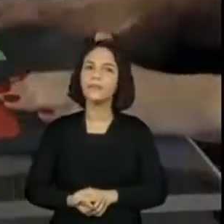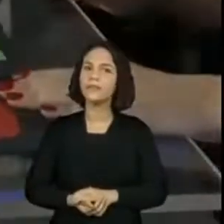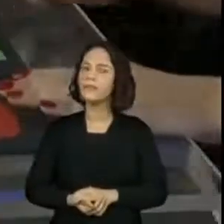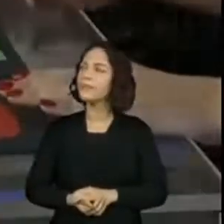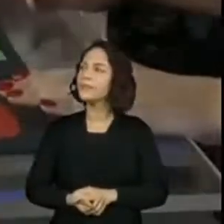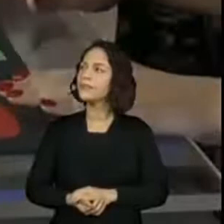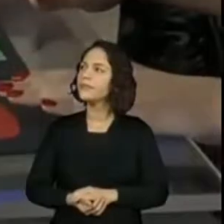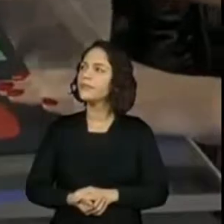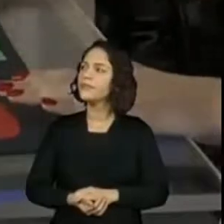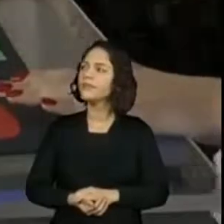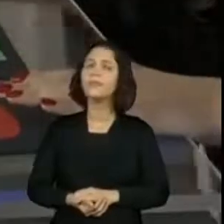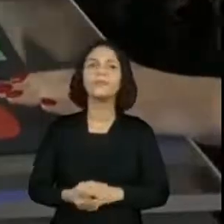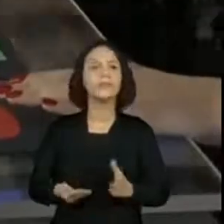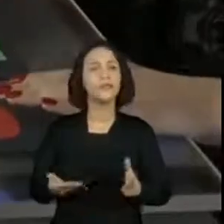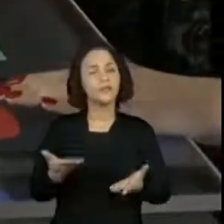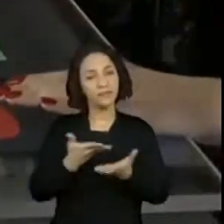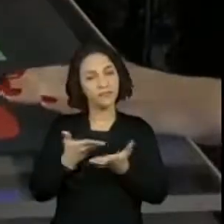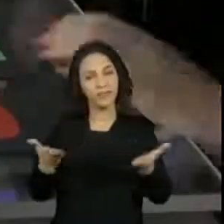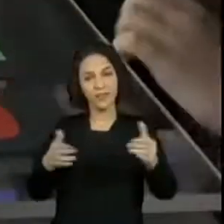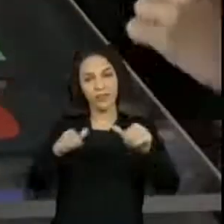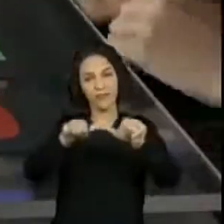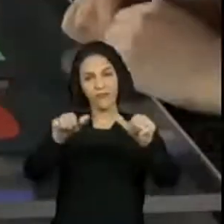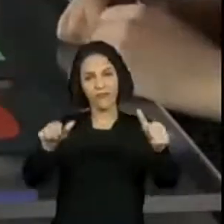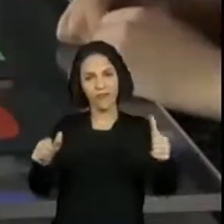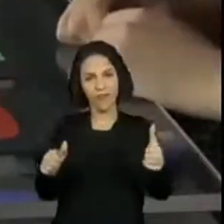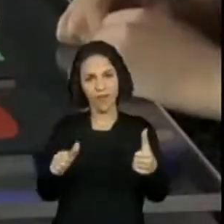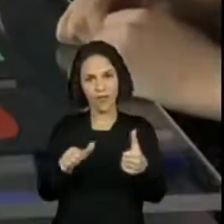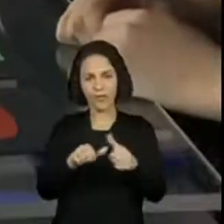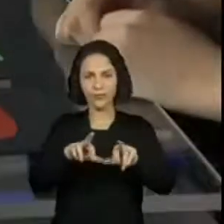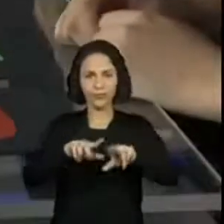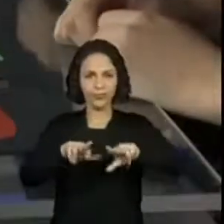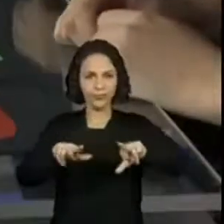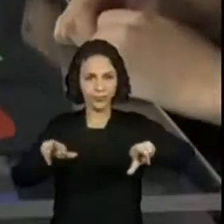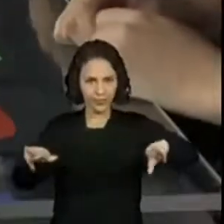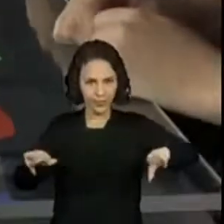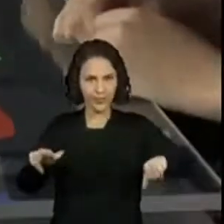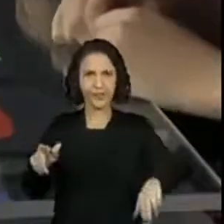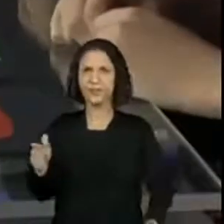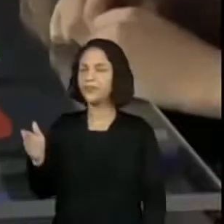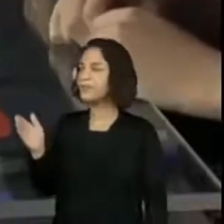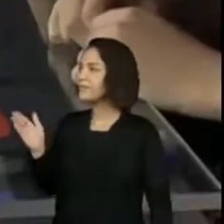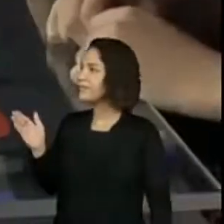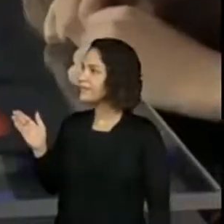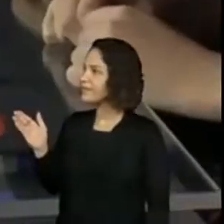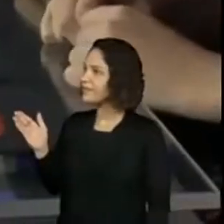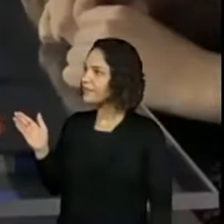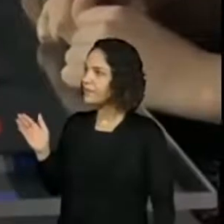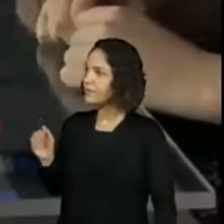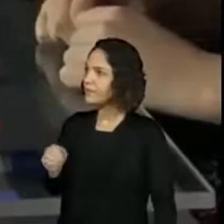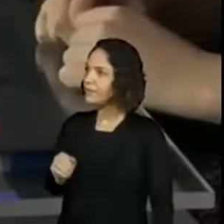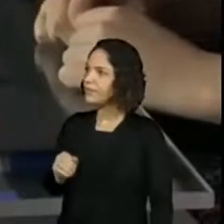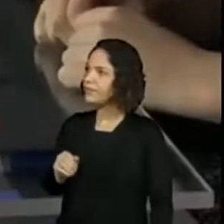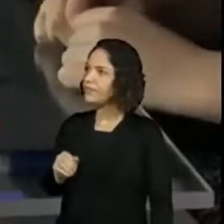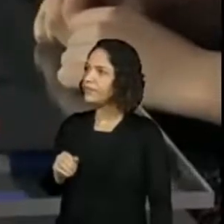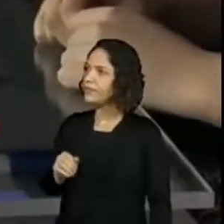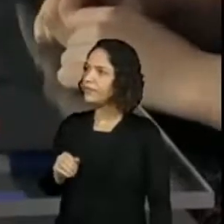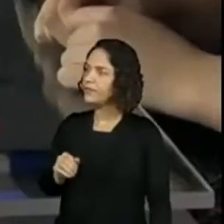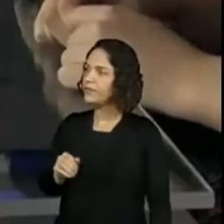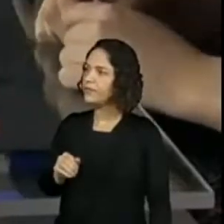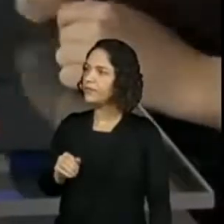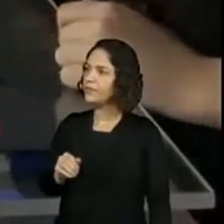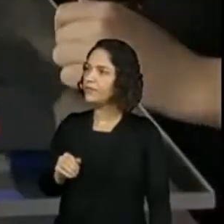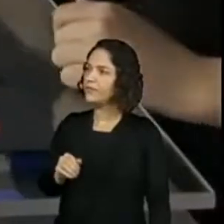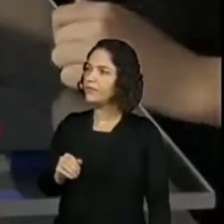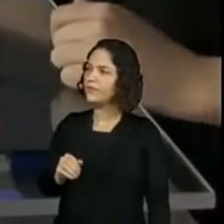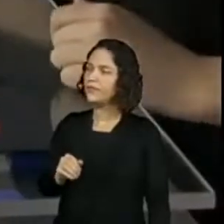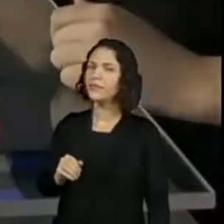Pronto, olha aqui lá. Estão todas as... Isso! Imagens. Coloca no quadro da contagem de